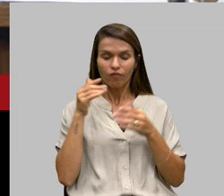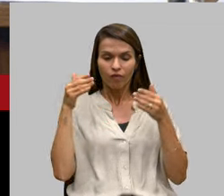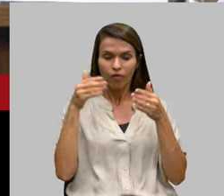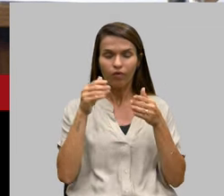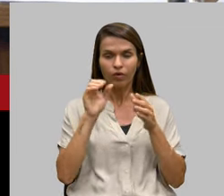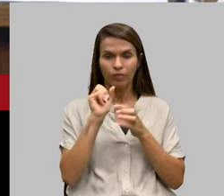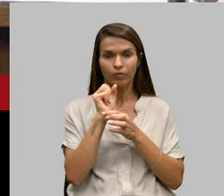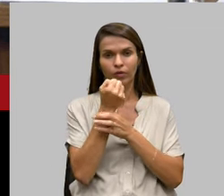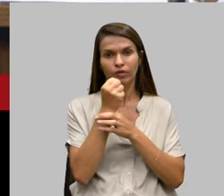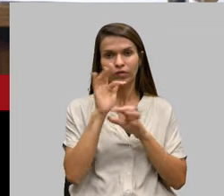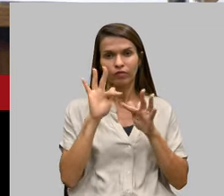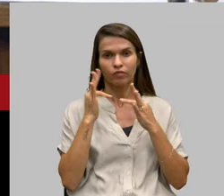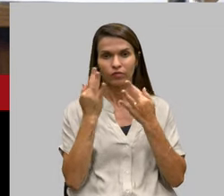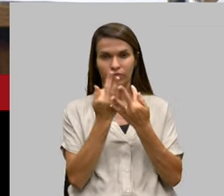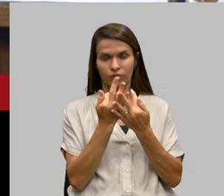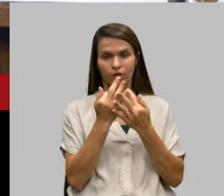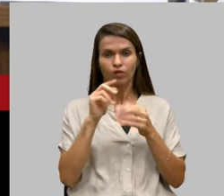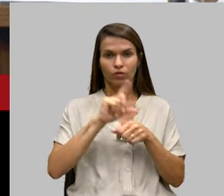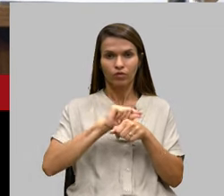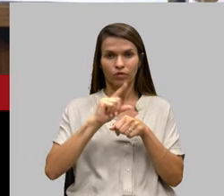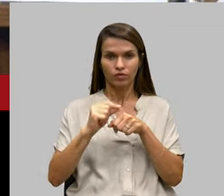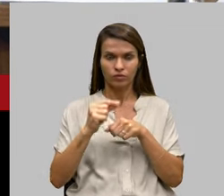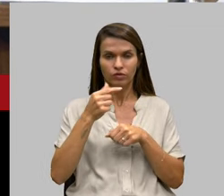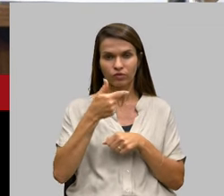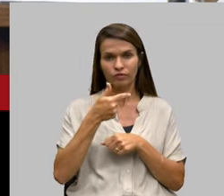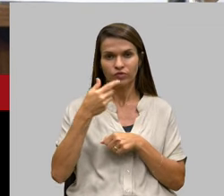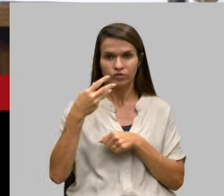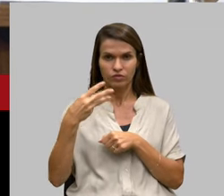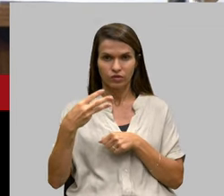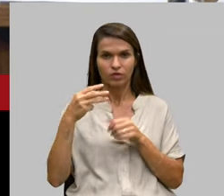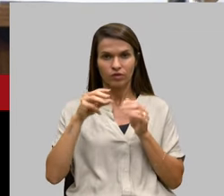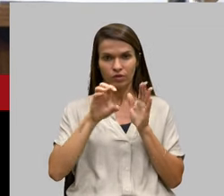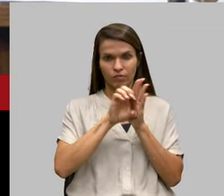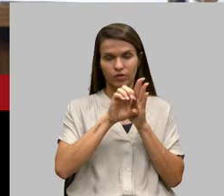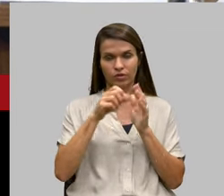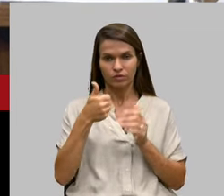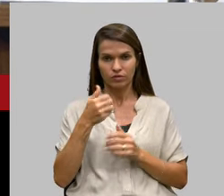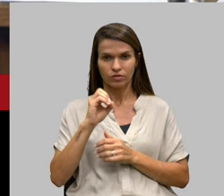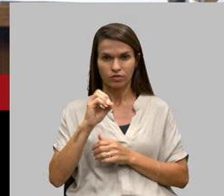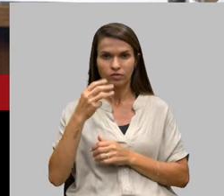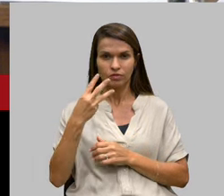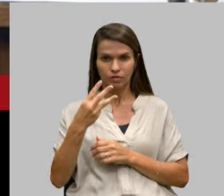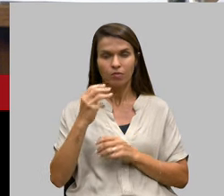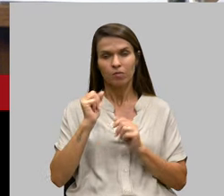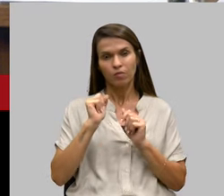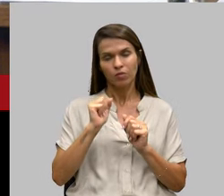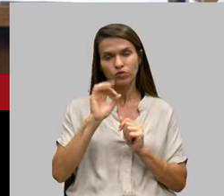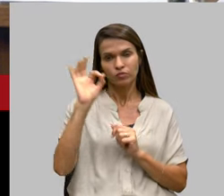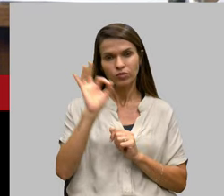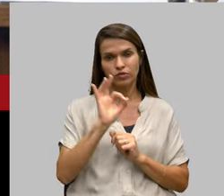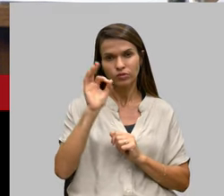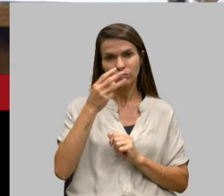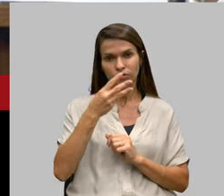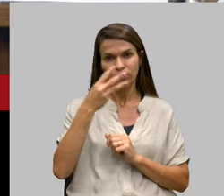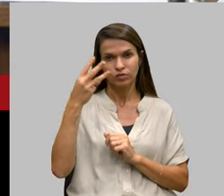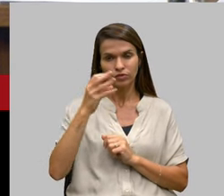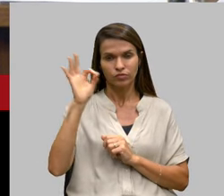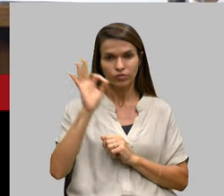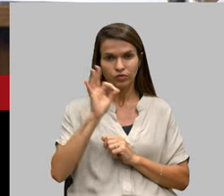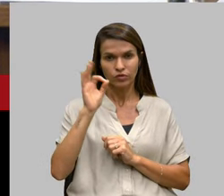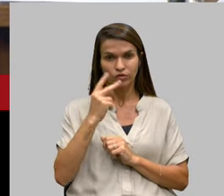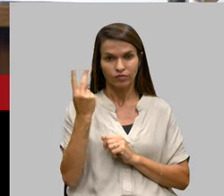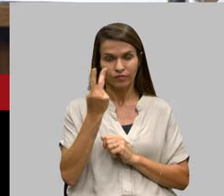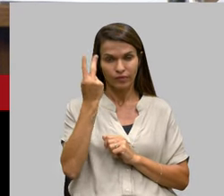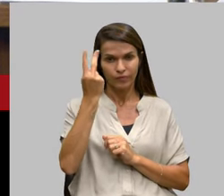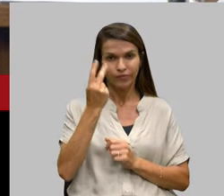por morte que por base do artigo 23 da emenda 103 ela pode chegar a um um percentual de 36% do